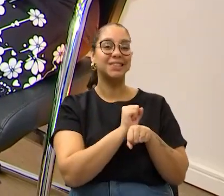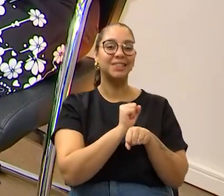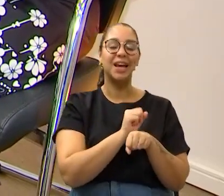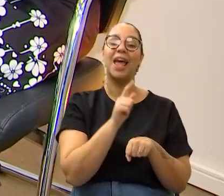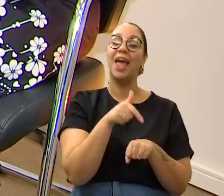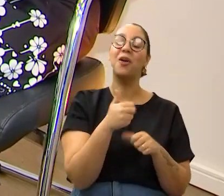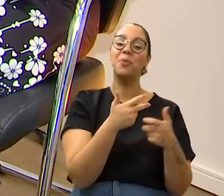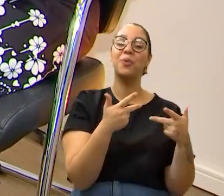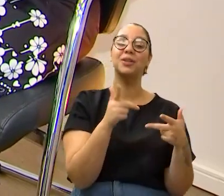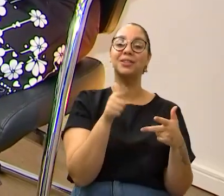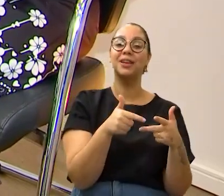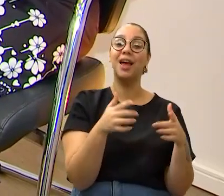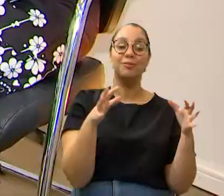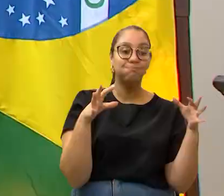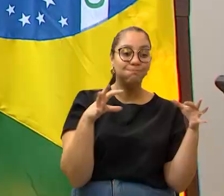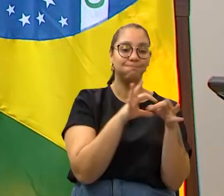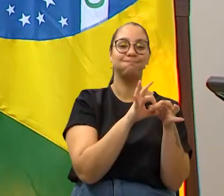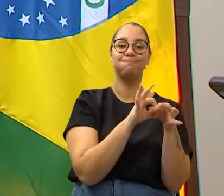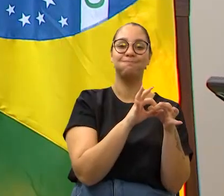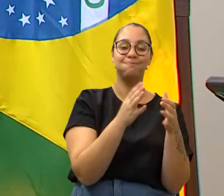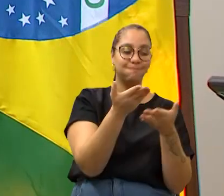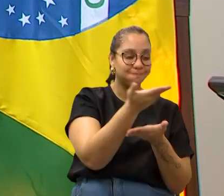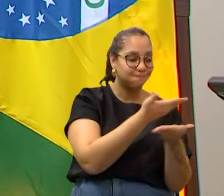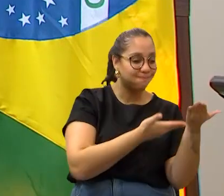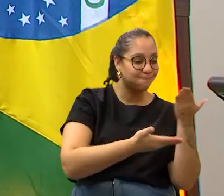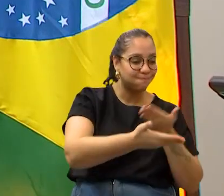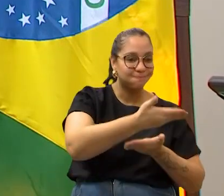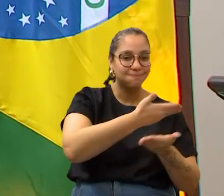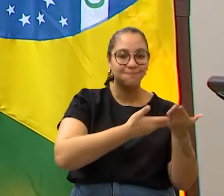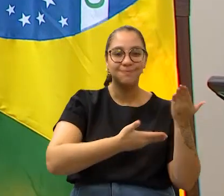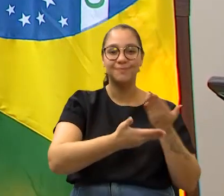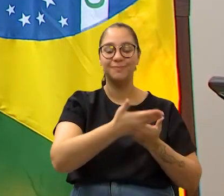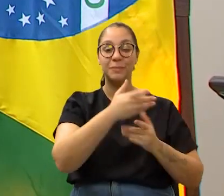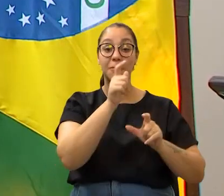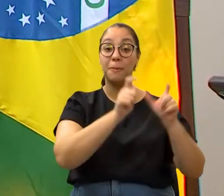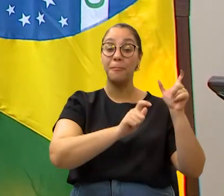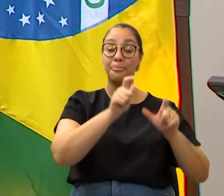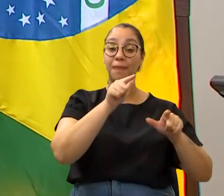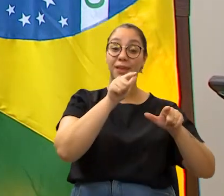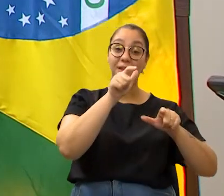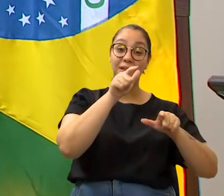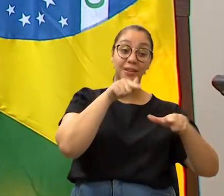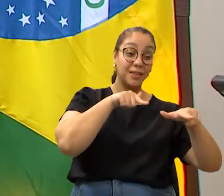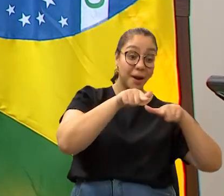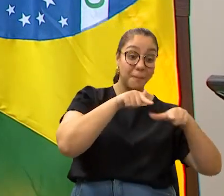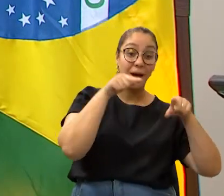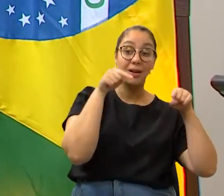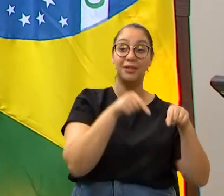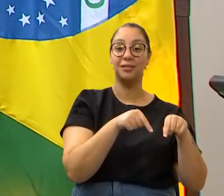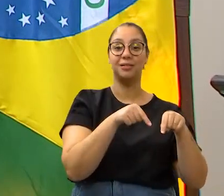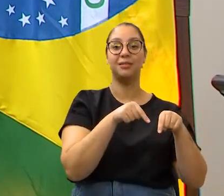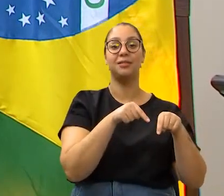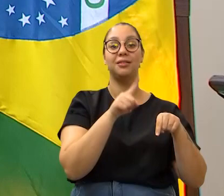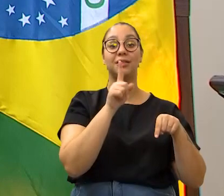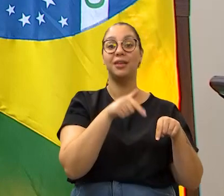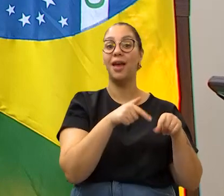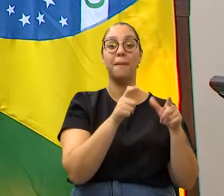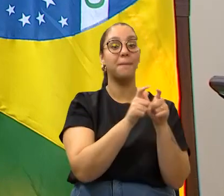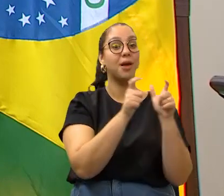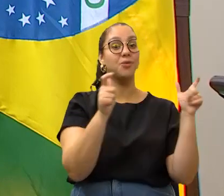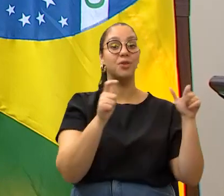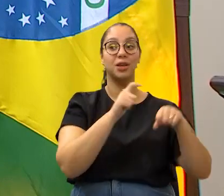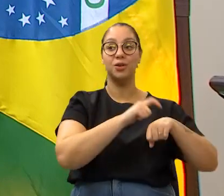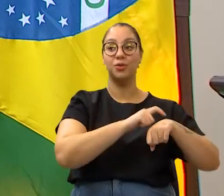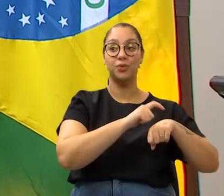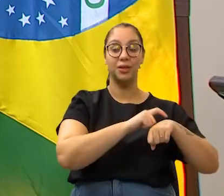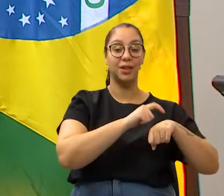ação importante de integração, né? Para que as pessoas que trabalham aqui, que ficam grande